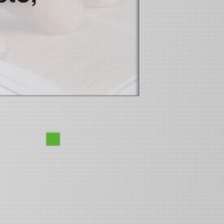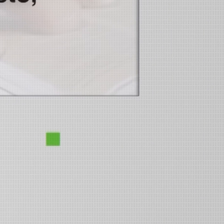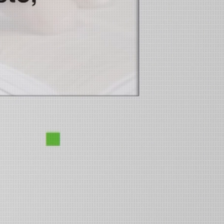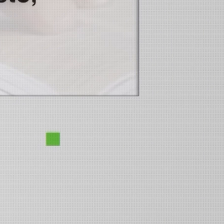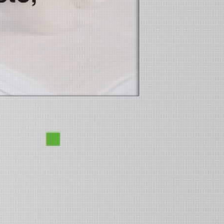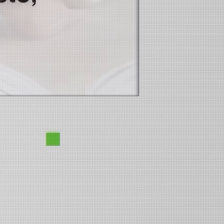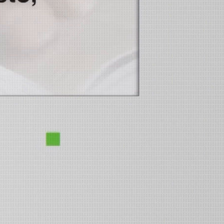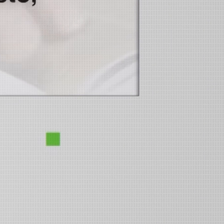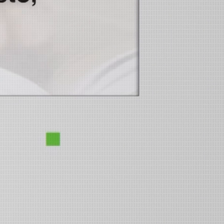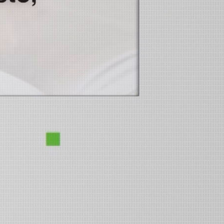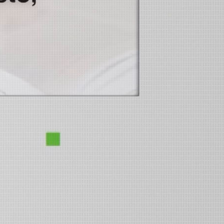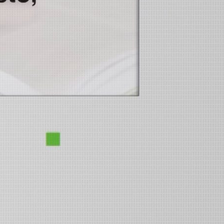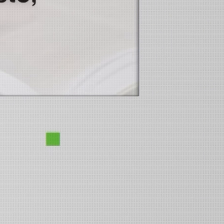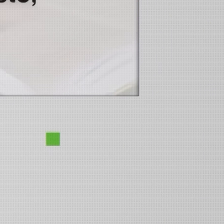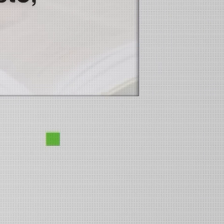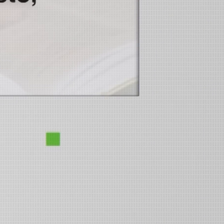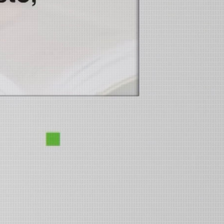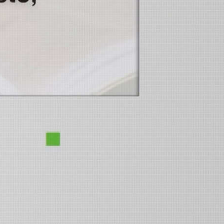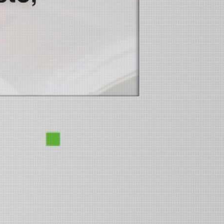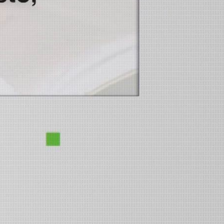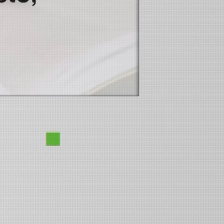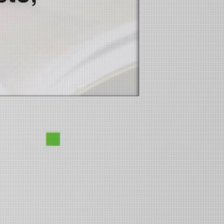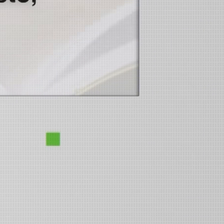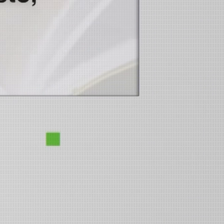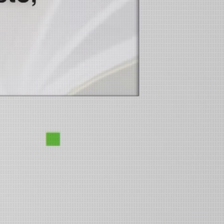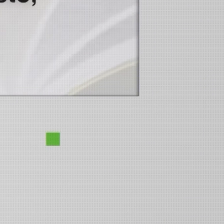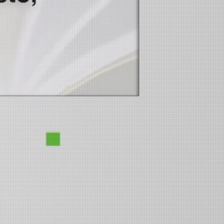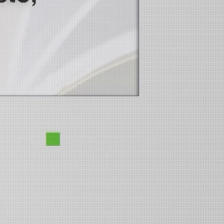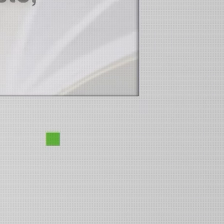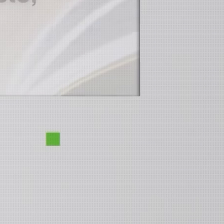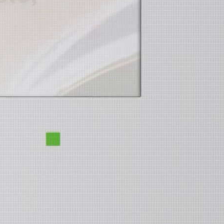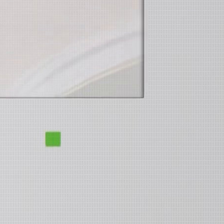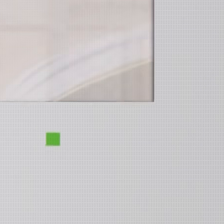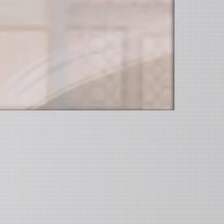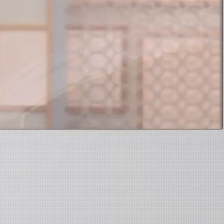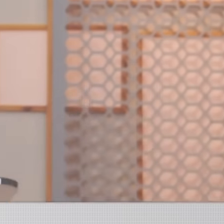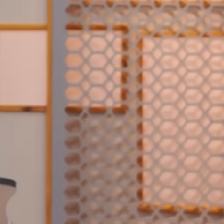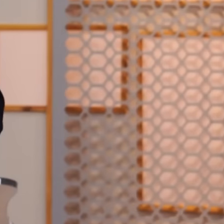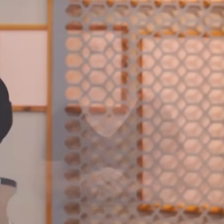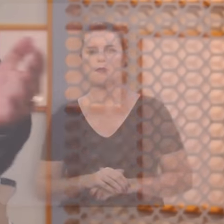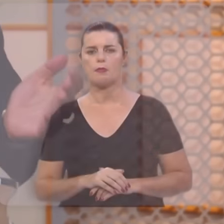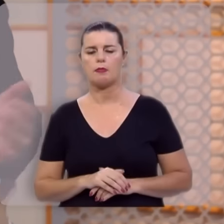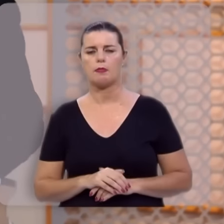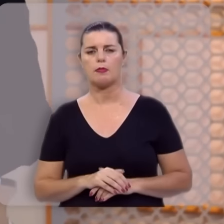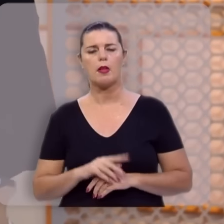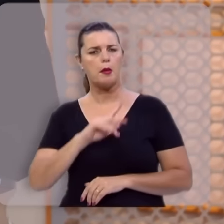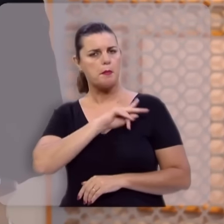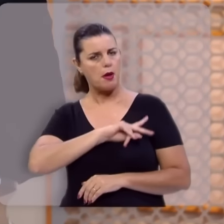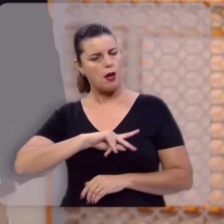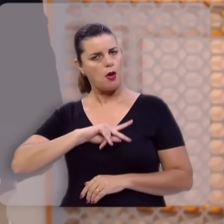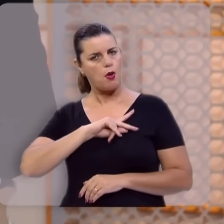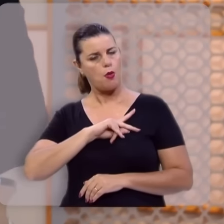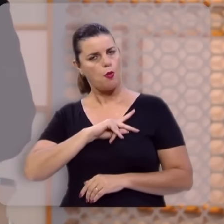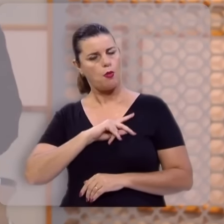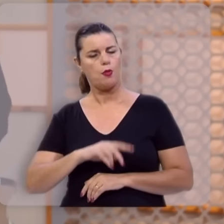e estar com Cristo, o que é incomparavelmente melhor. O apóstolo